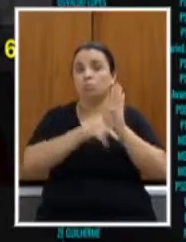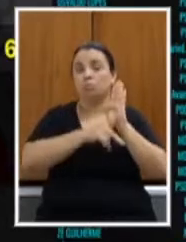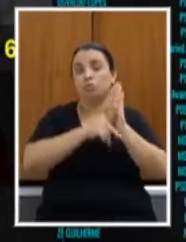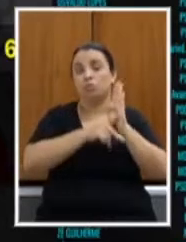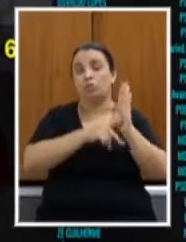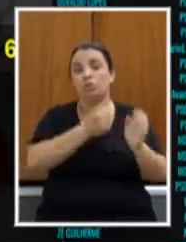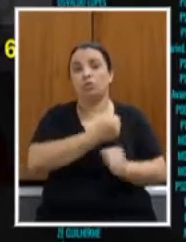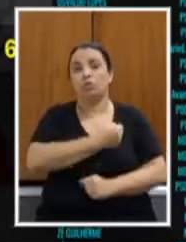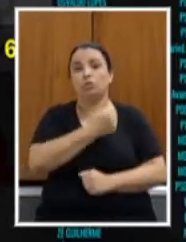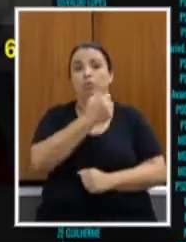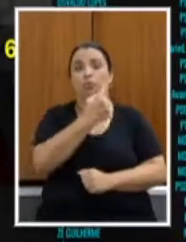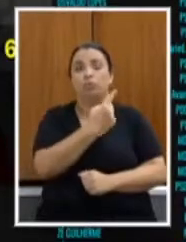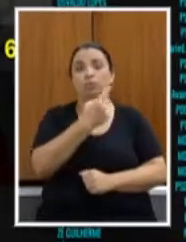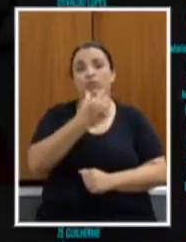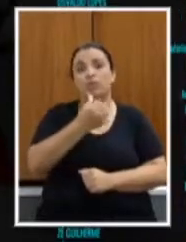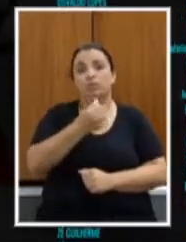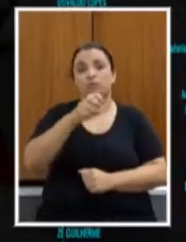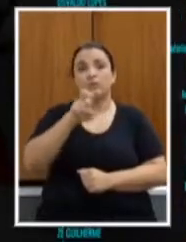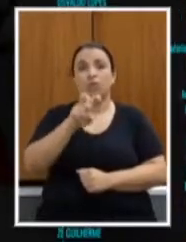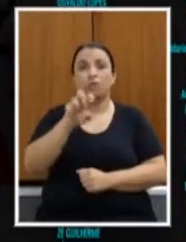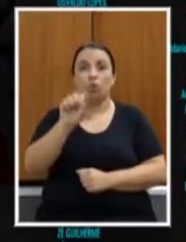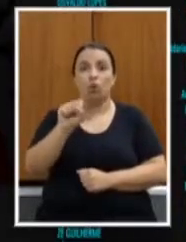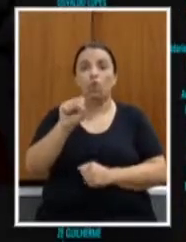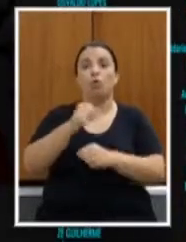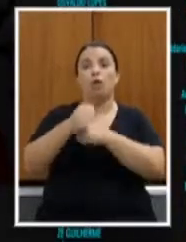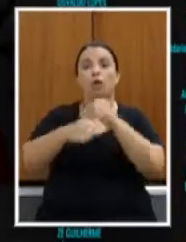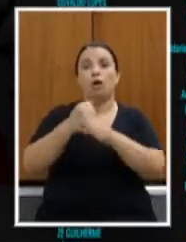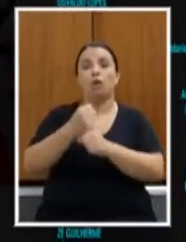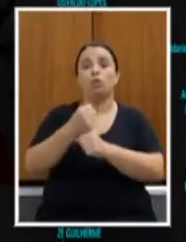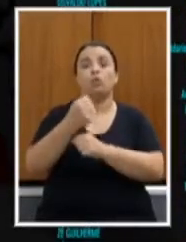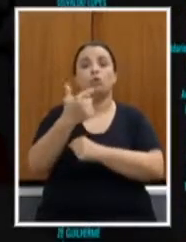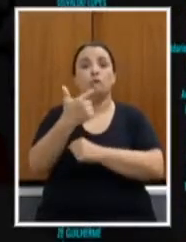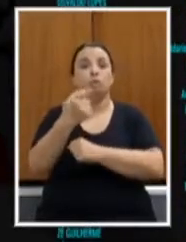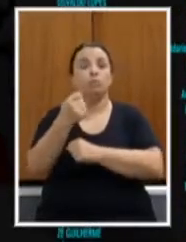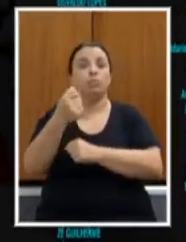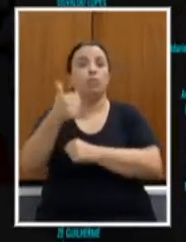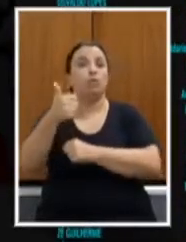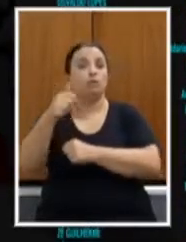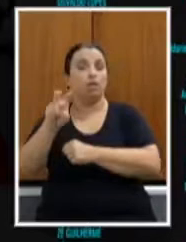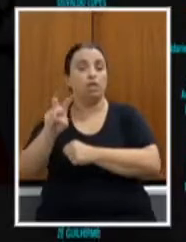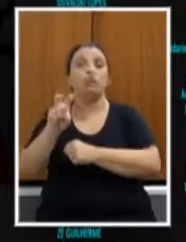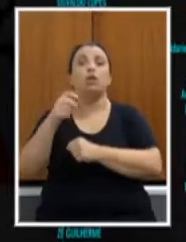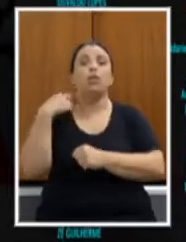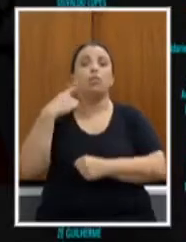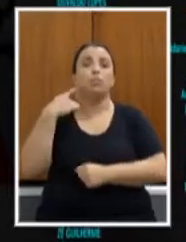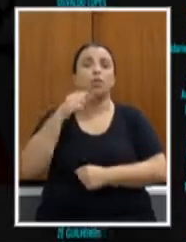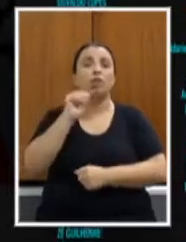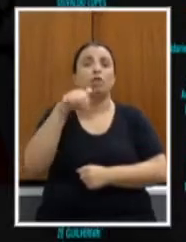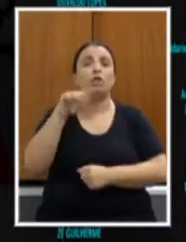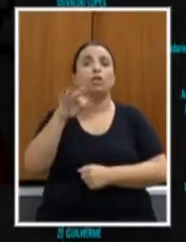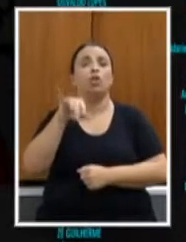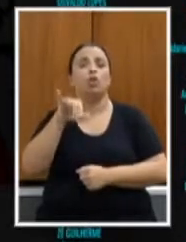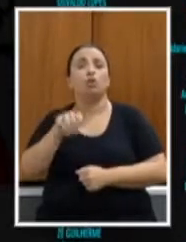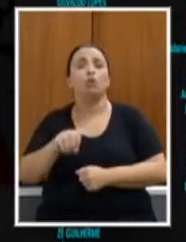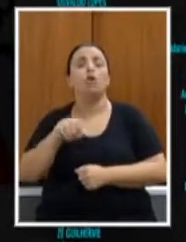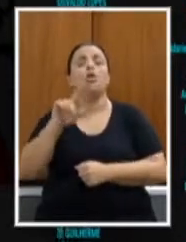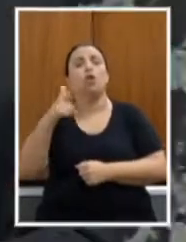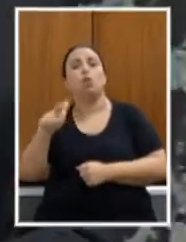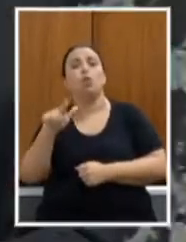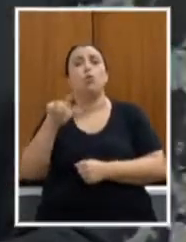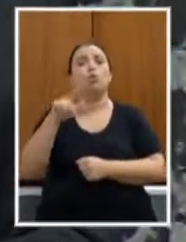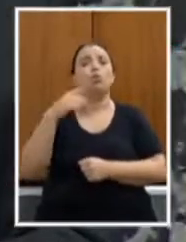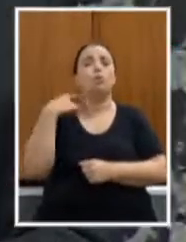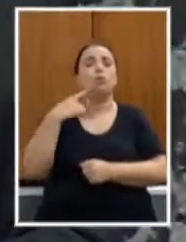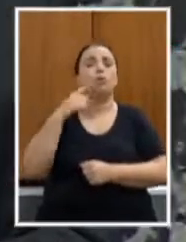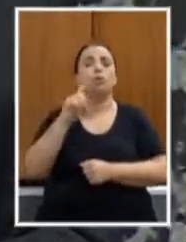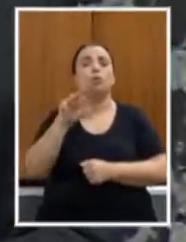número 1658 de 2015, dos deputados Antônio Carlos Arantes e Duarte Bechir, que dispõe sobre a